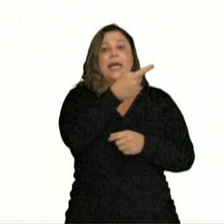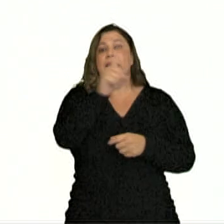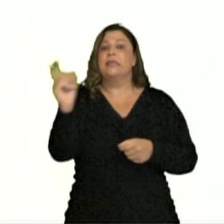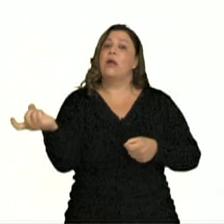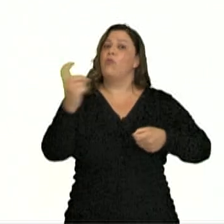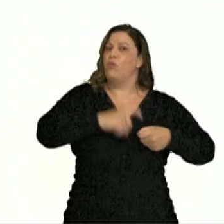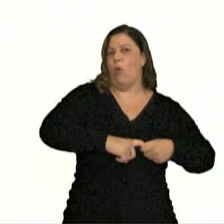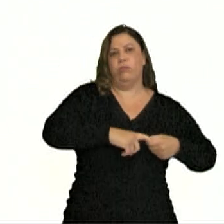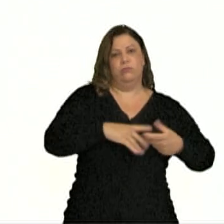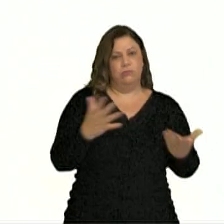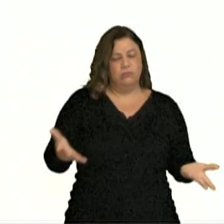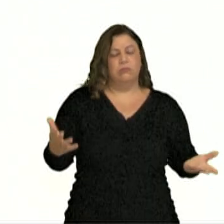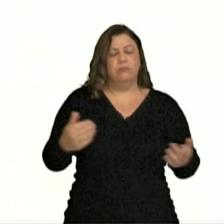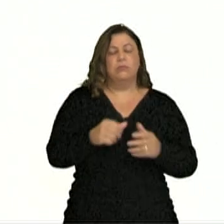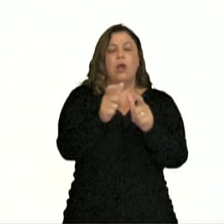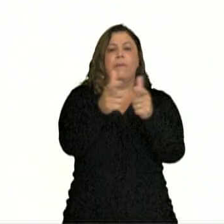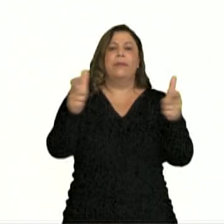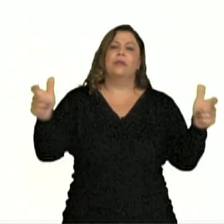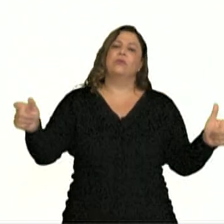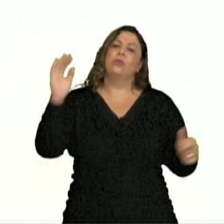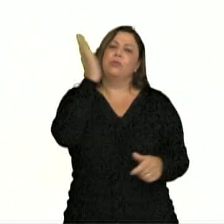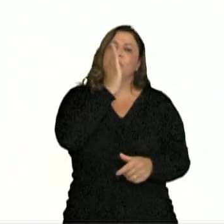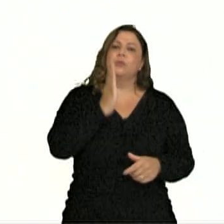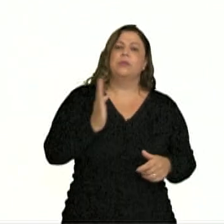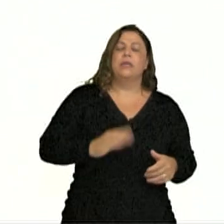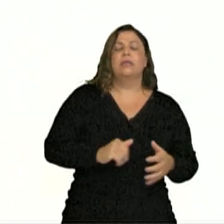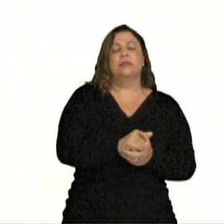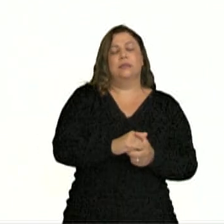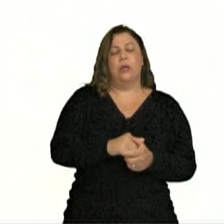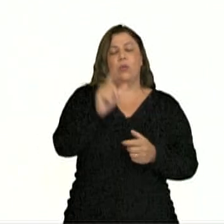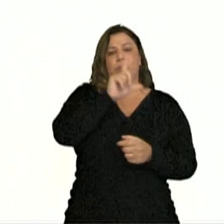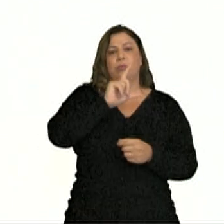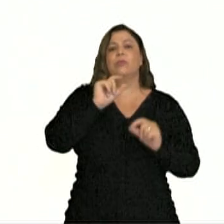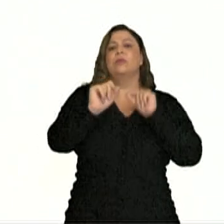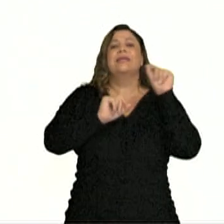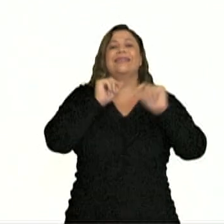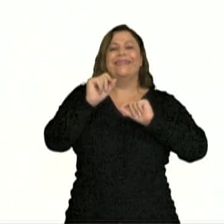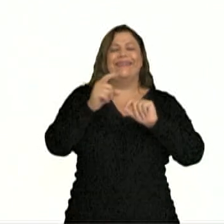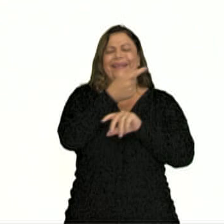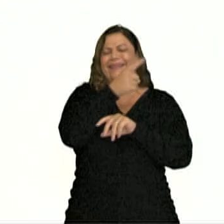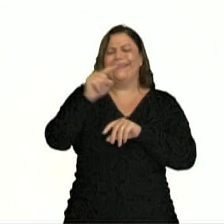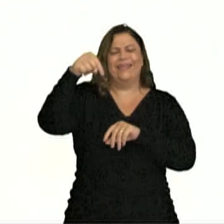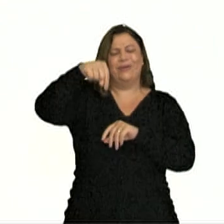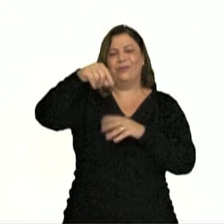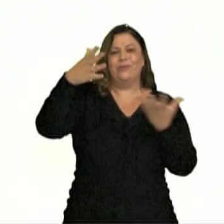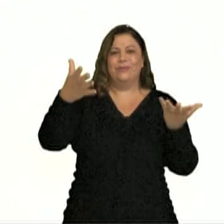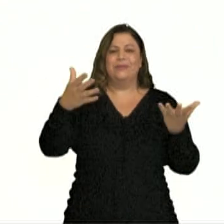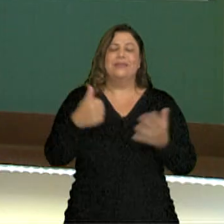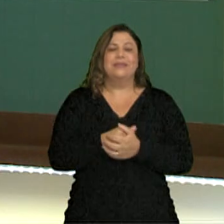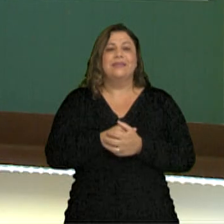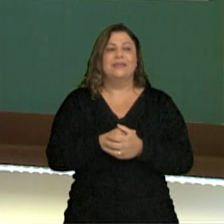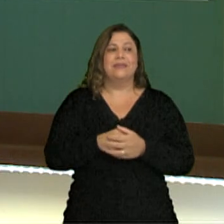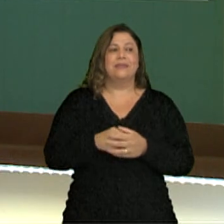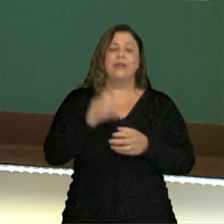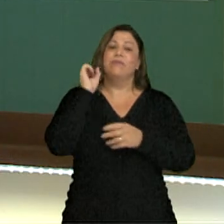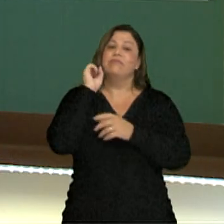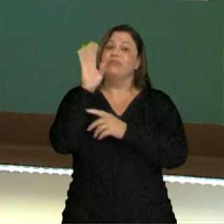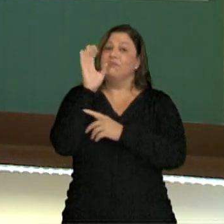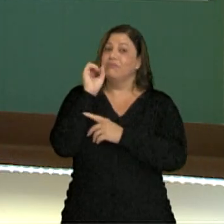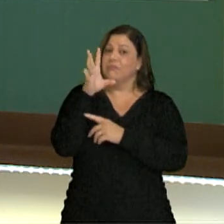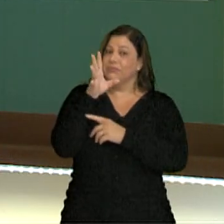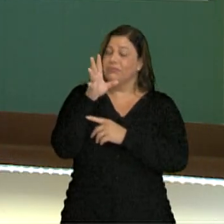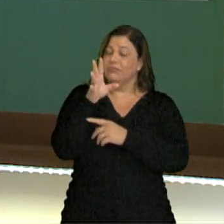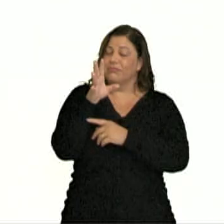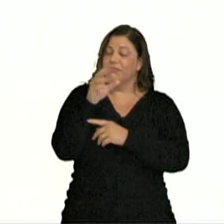do número de brasileiros que emigram do país, ou seja, brasileiros que não estão contentes, estão, saindo